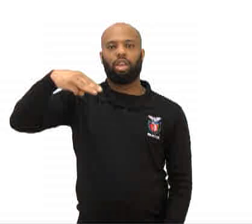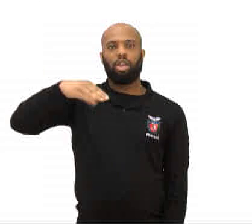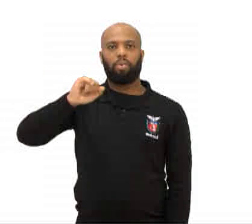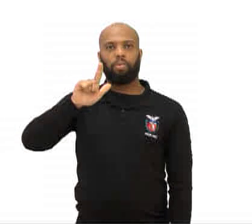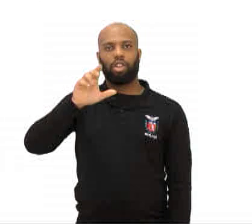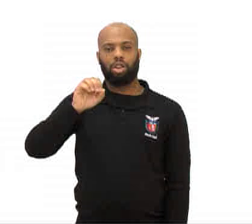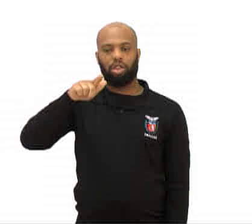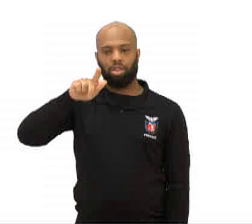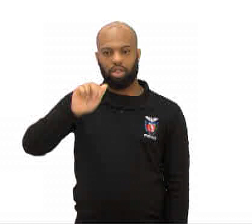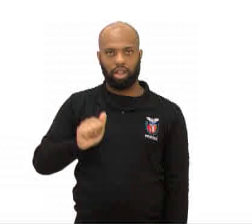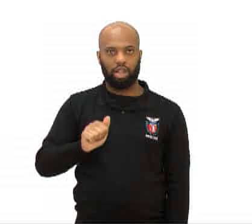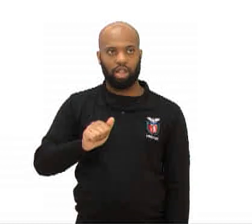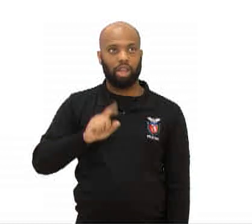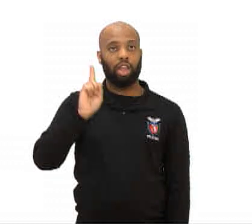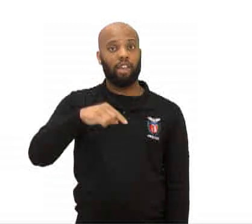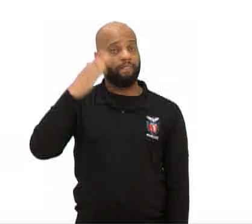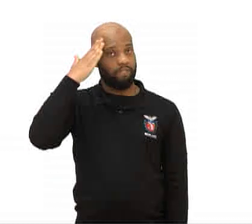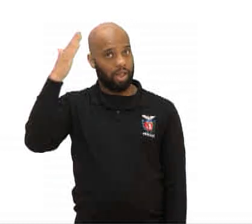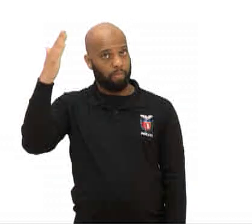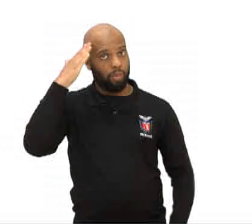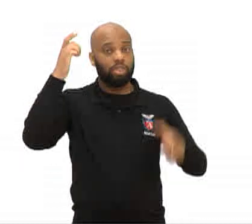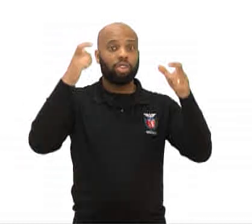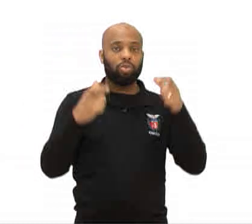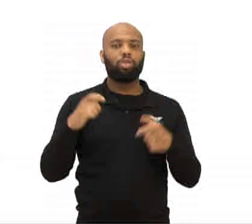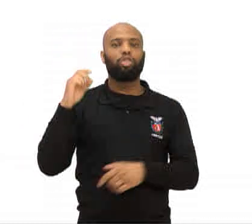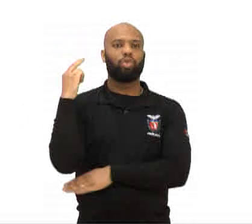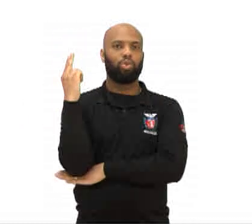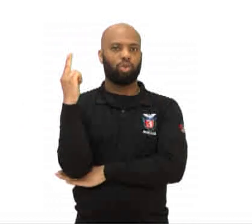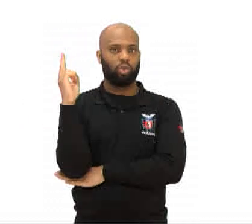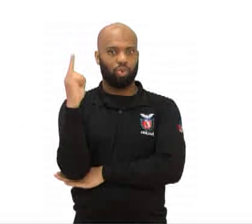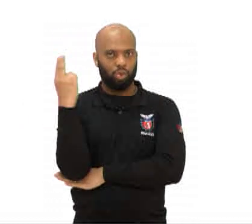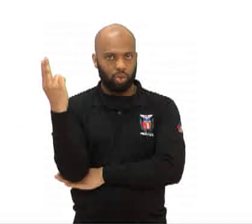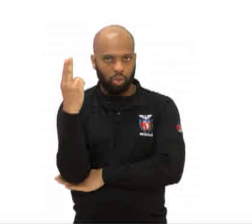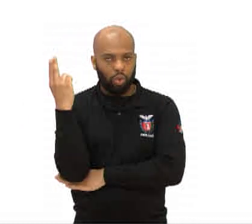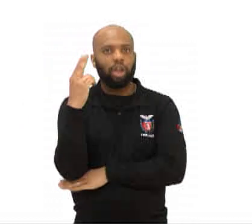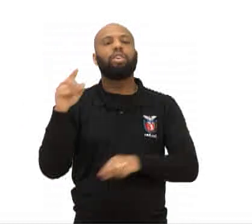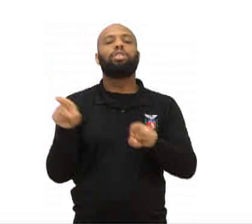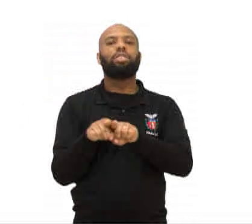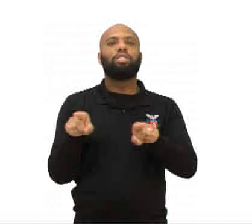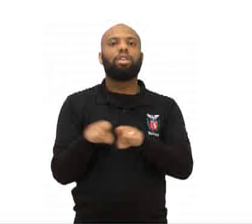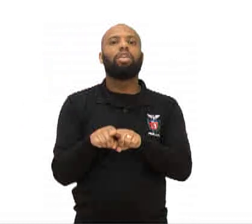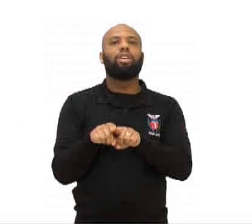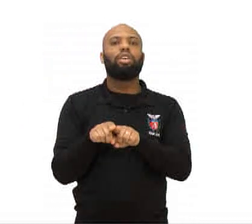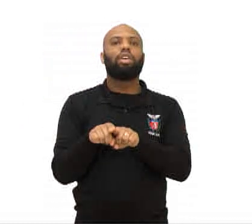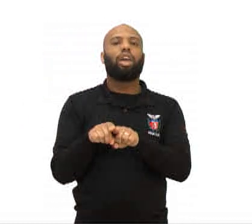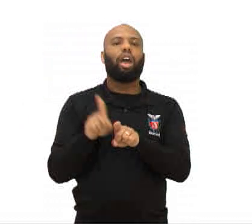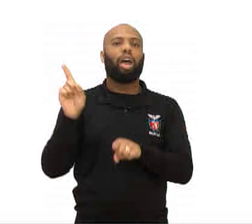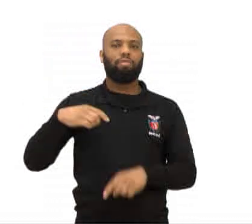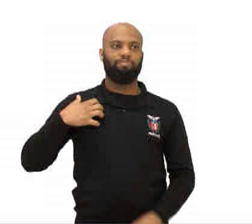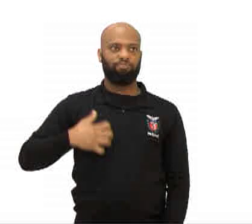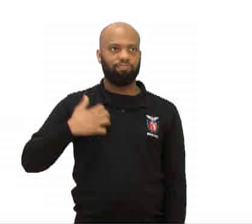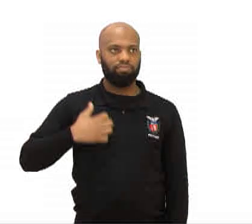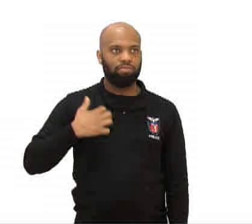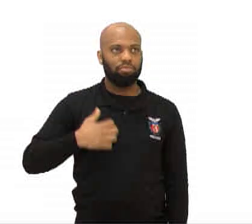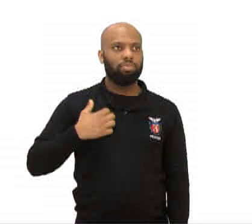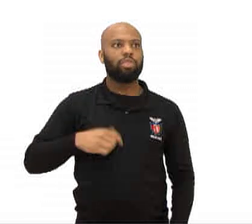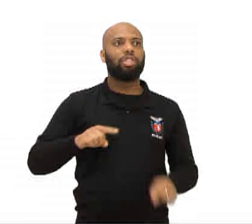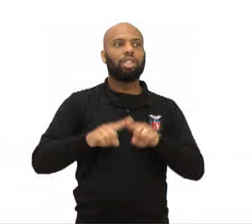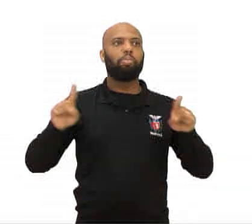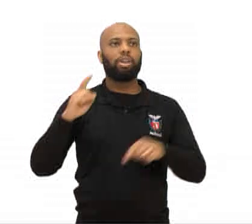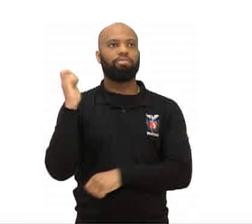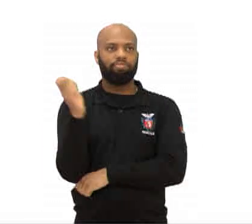é popular na Argentina e no Uruguai, e no Rio Grande do Sul ela é chamada de milonga gaúcha, ela tem algumas